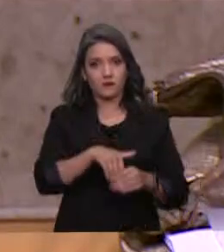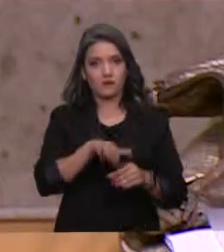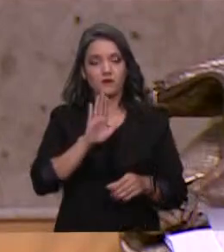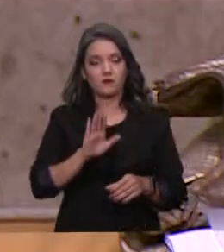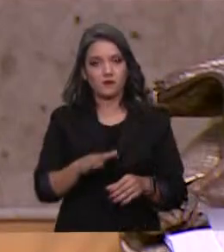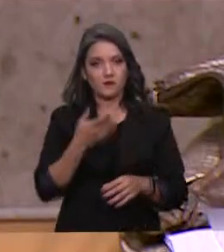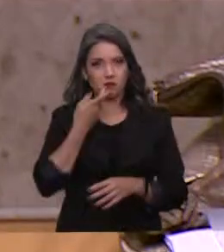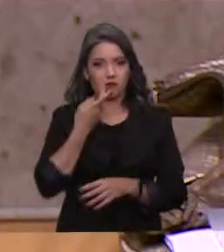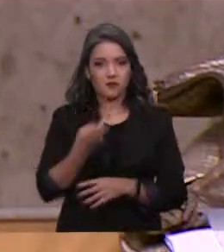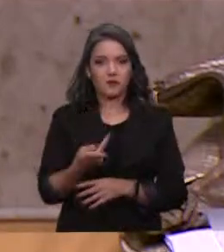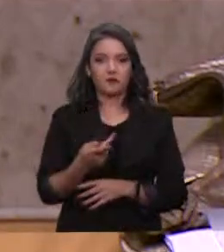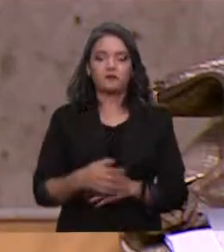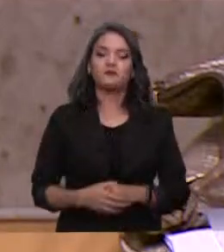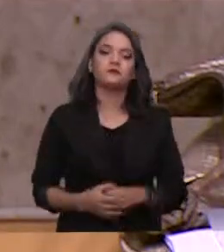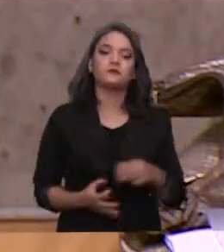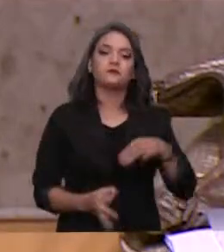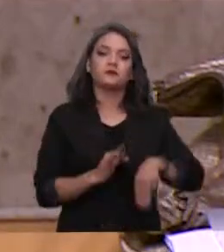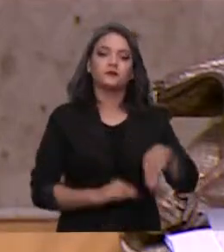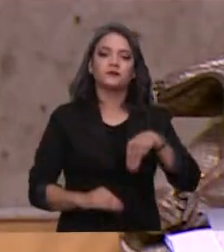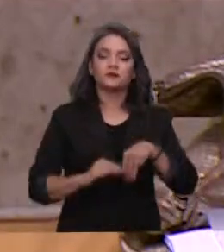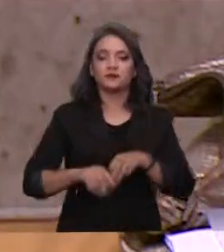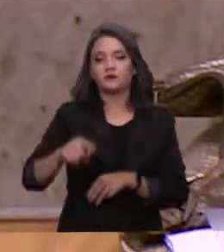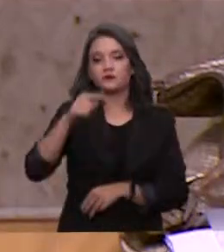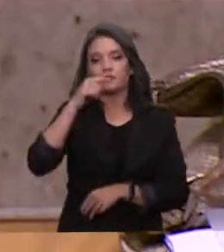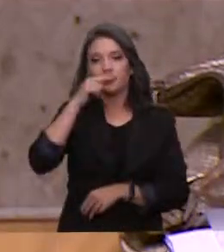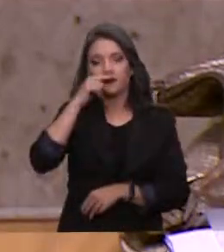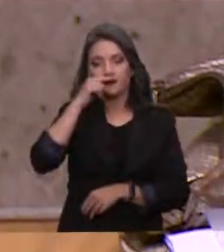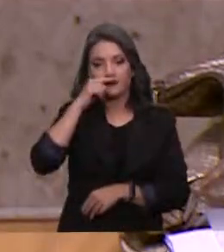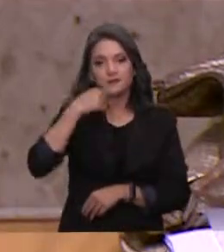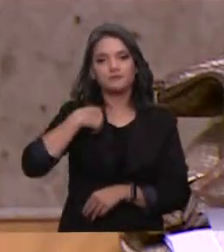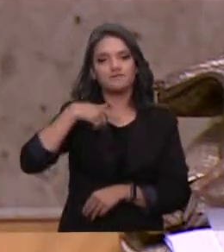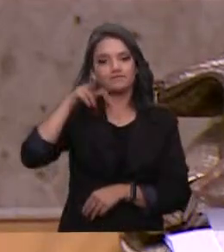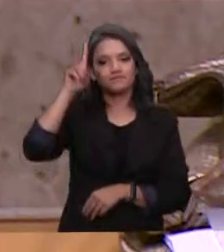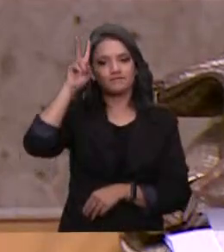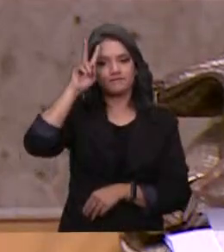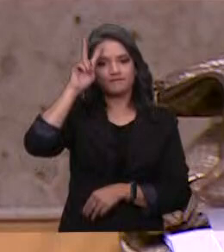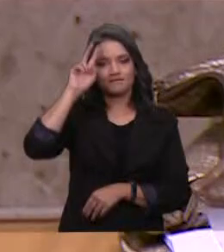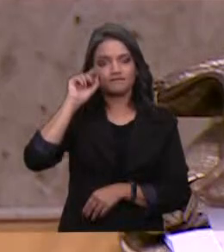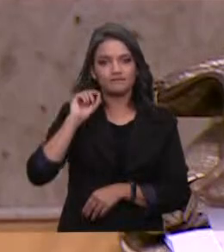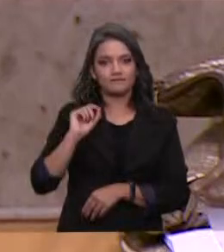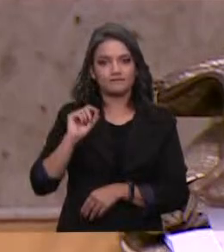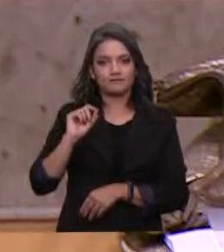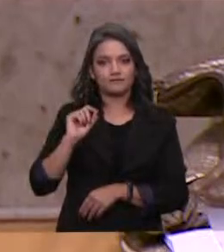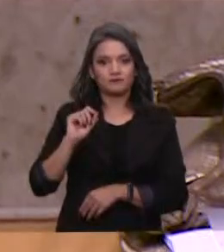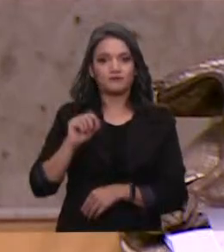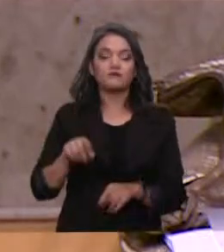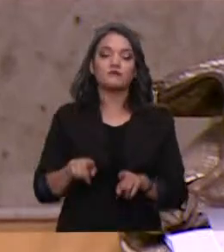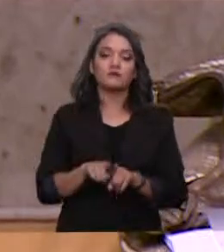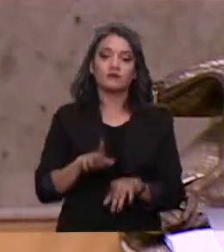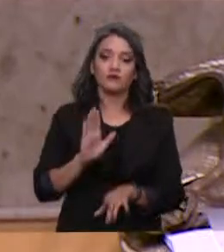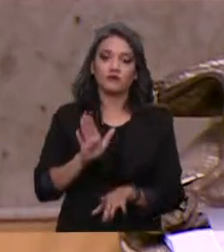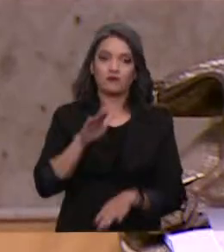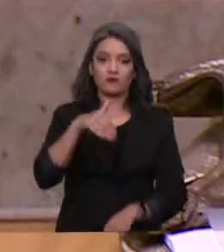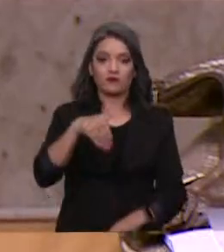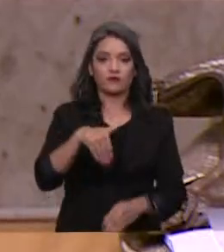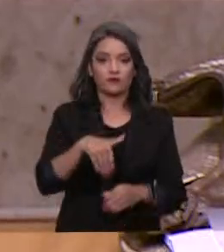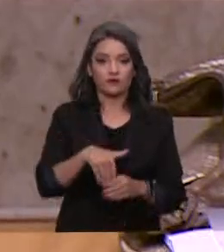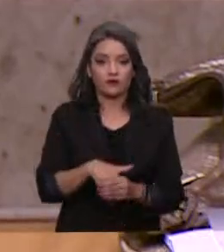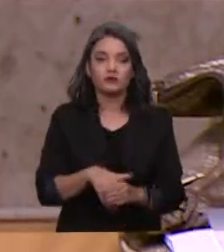ministro Edson Fachin, rememoro, também já votou no que tange